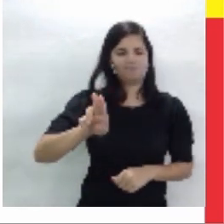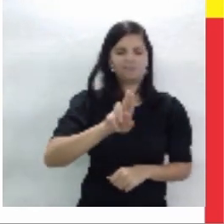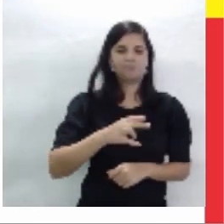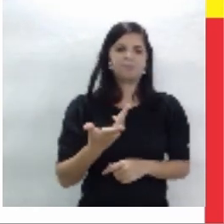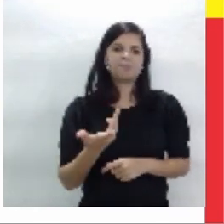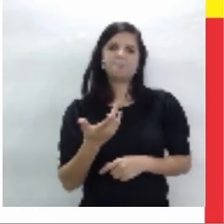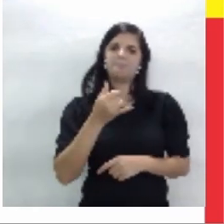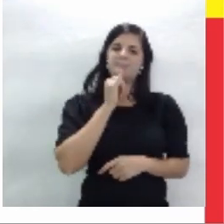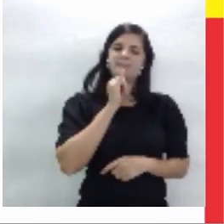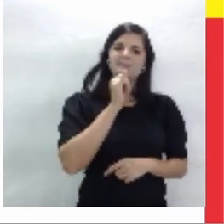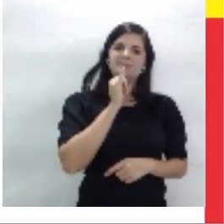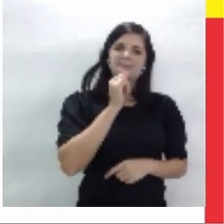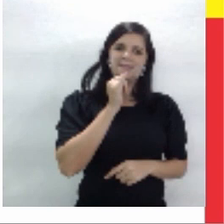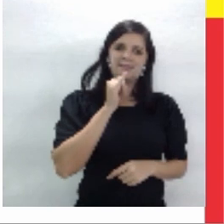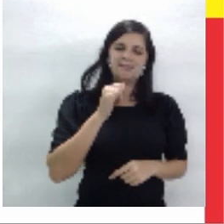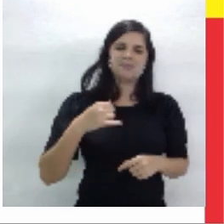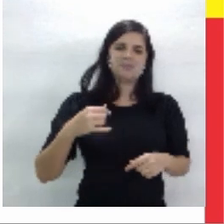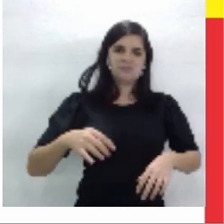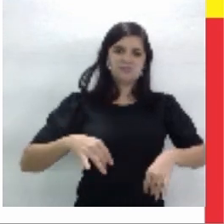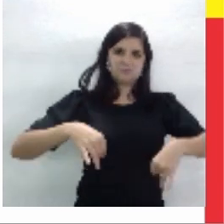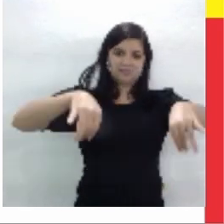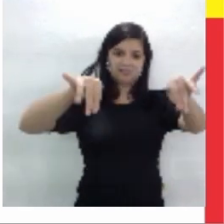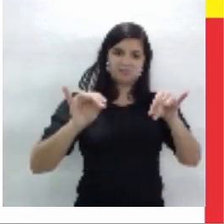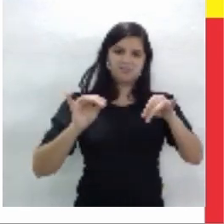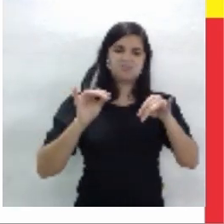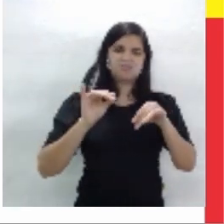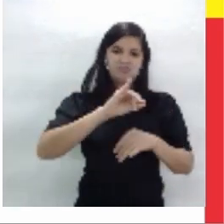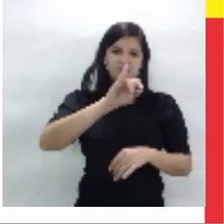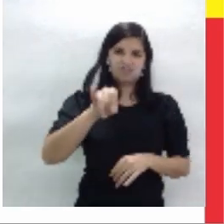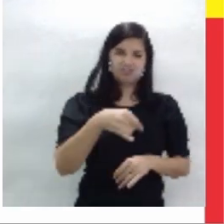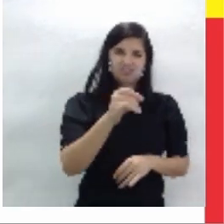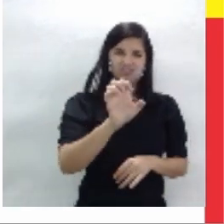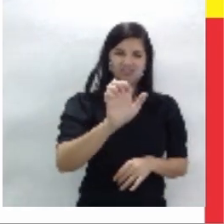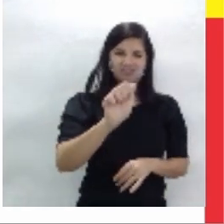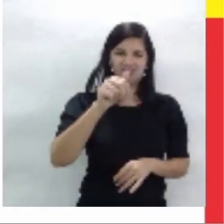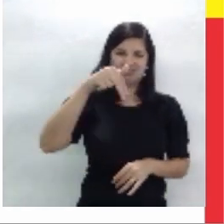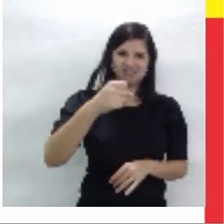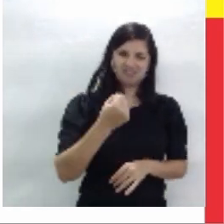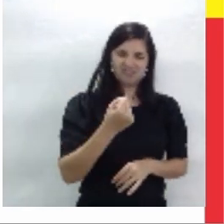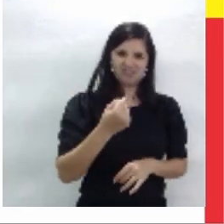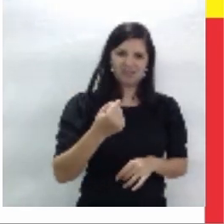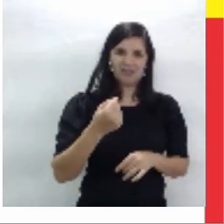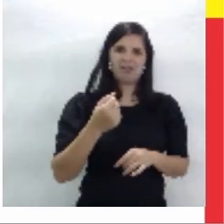exemplo, na produção de uma calça jeans, você observa na tela que é preciso aí